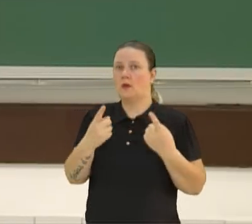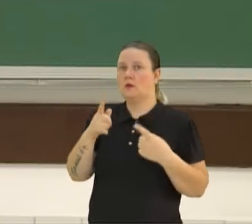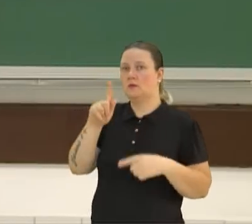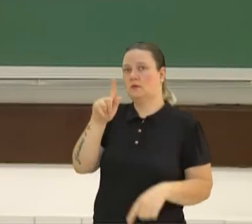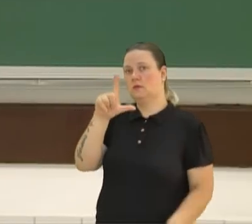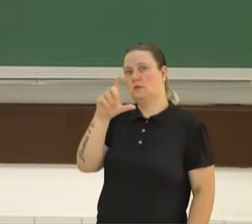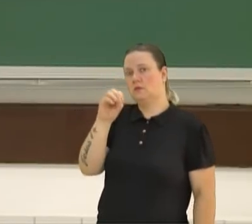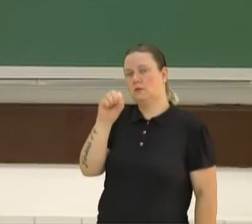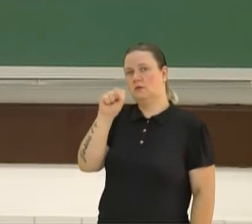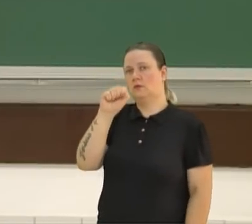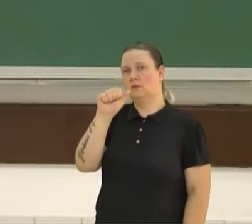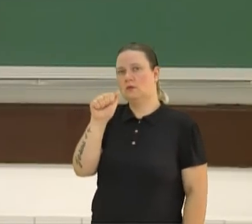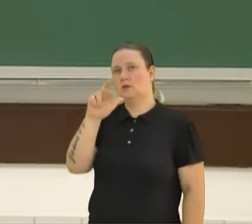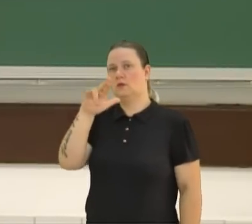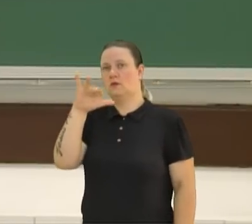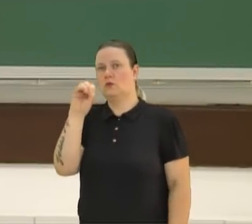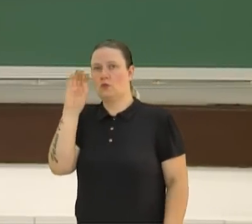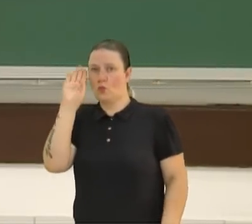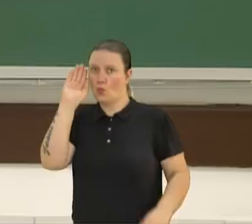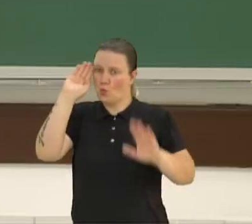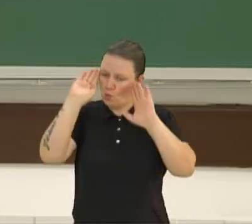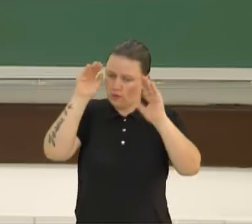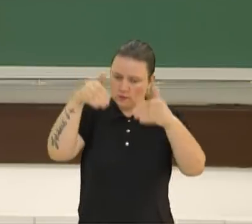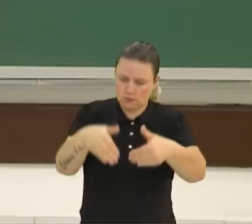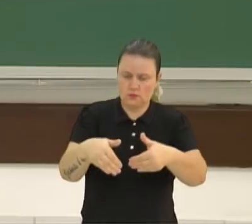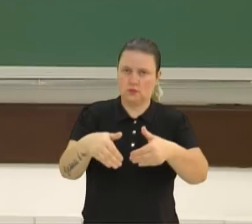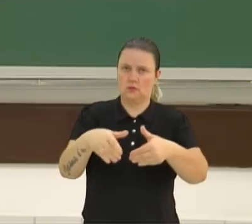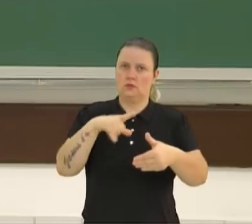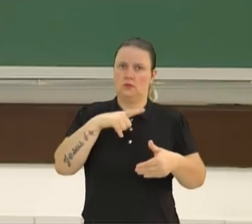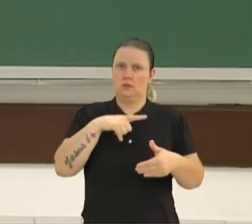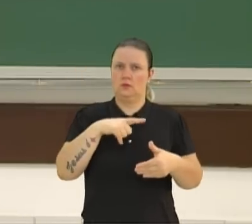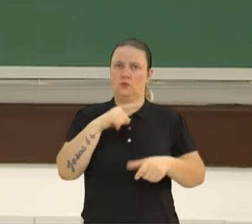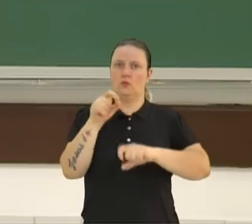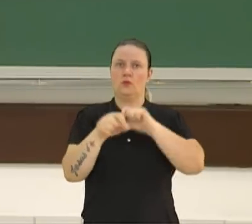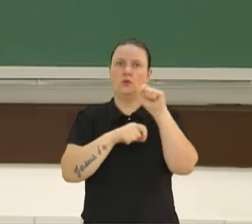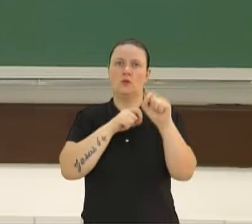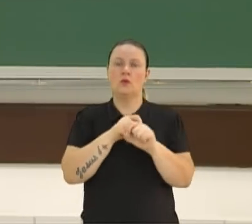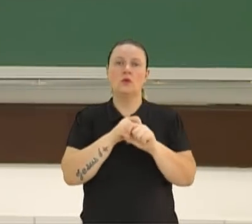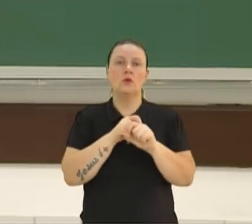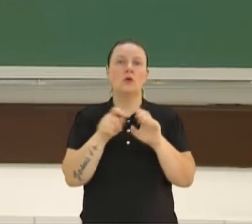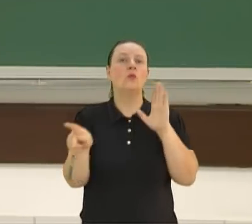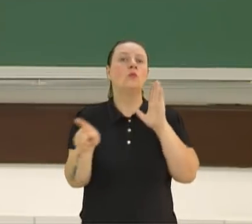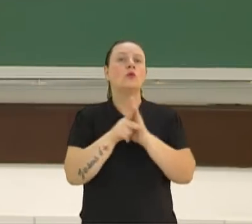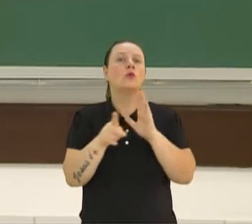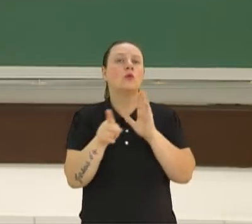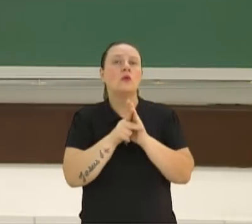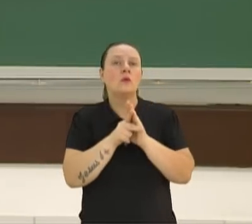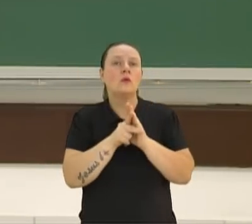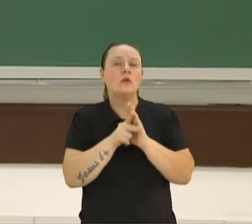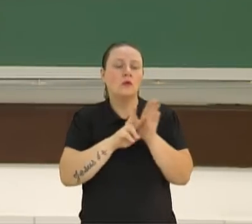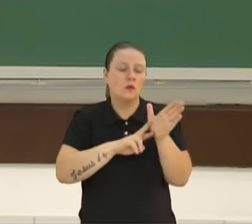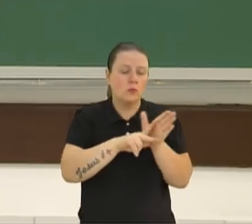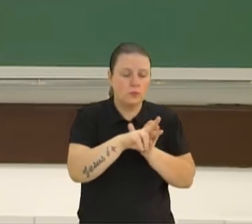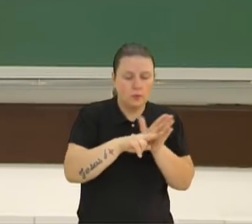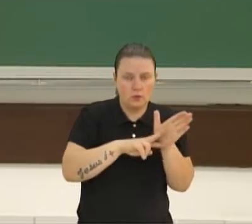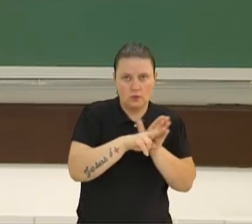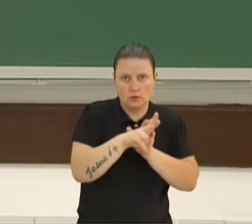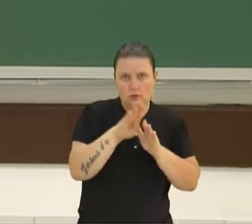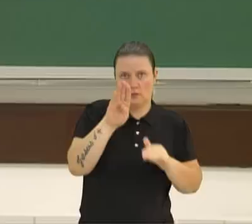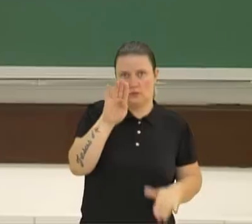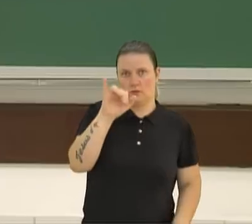à economia, relacionados ao meio ambiente, relacionados a várias áreas. Mas no glossário é